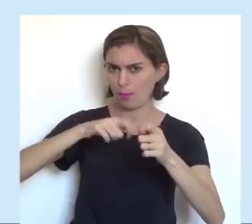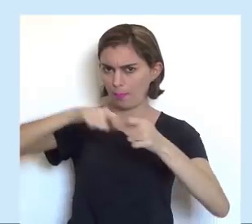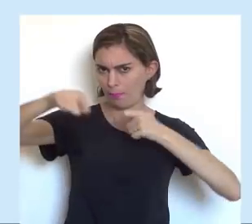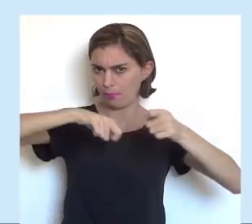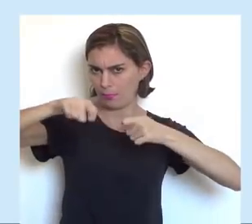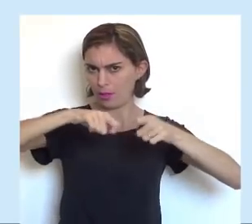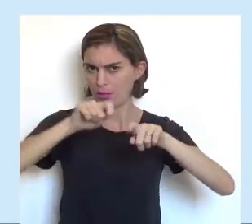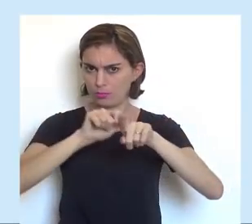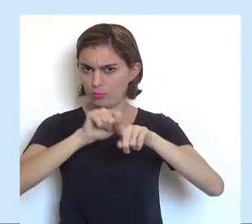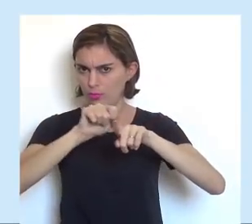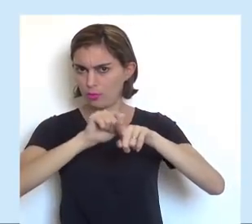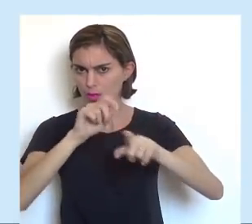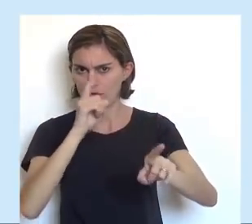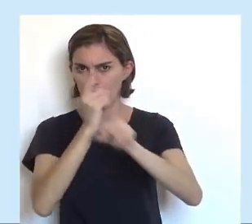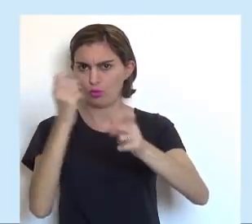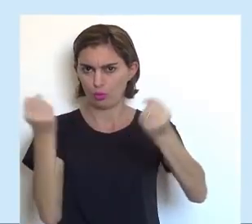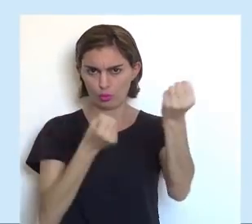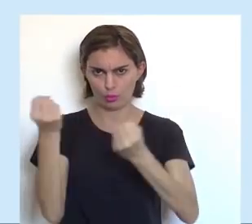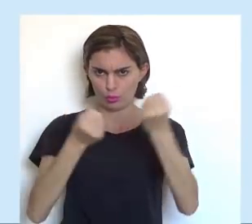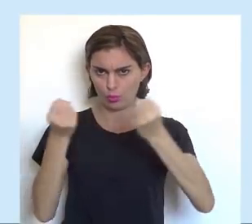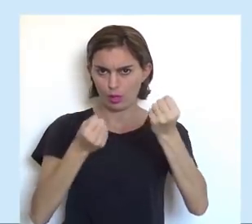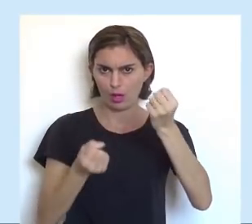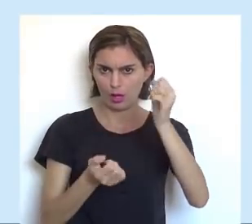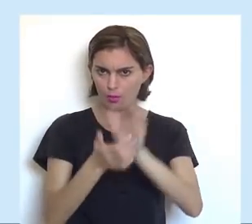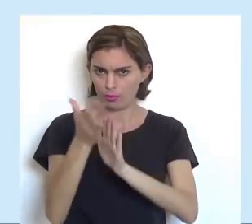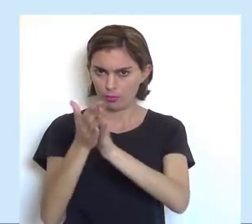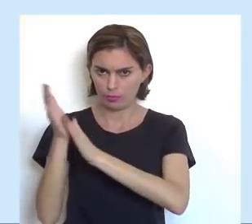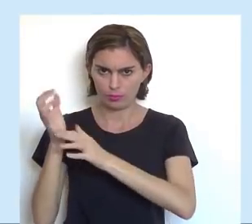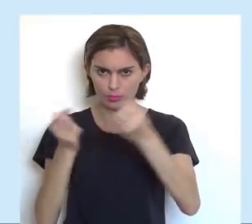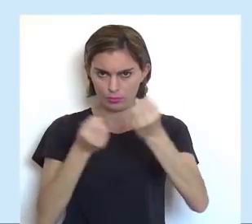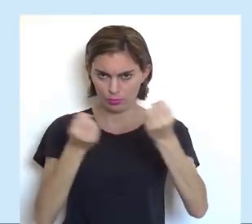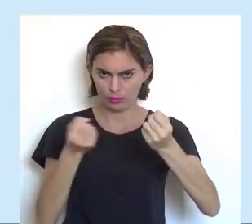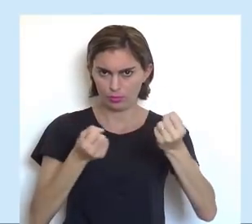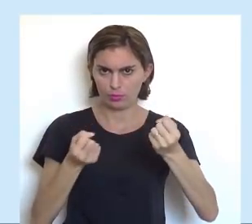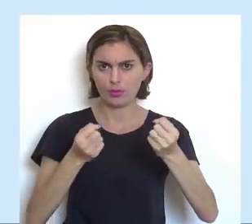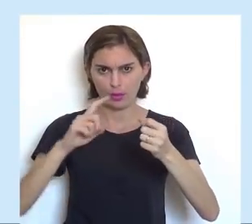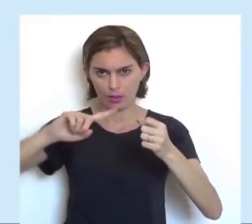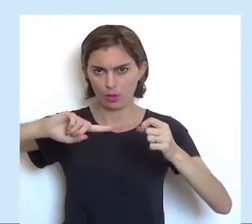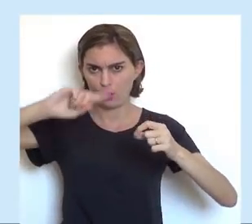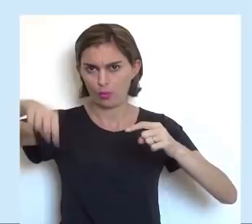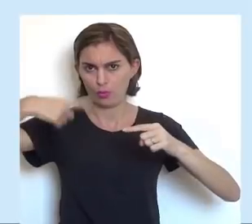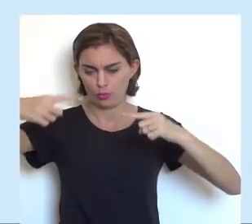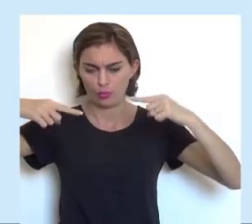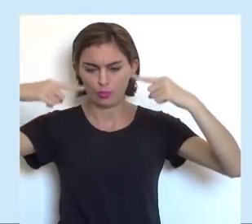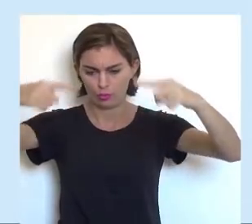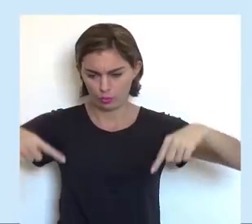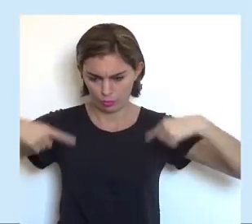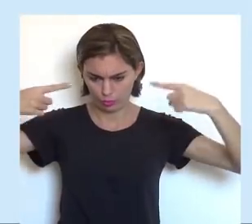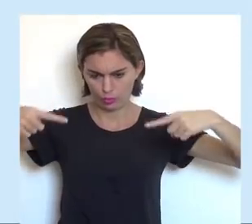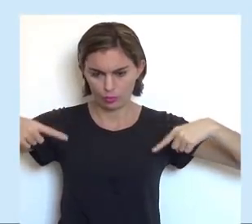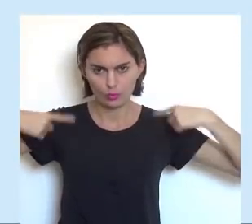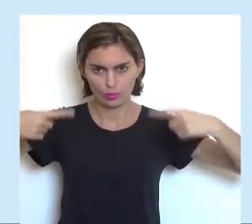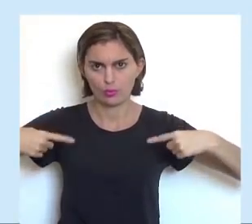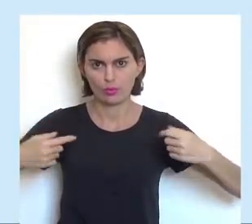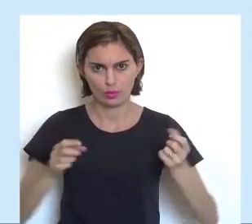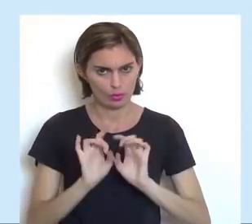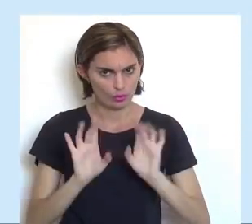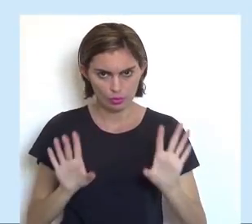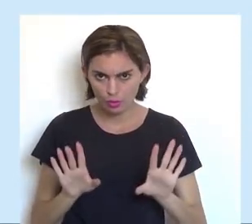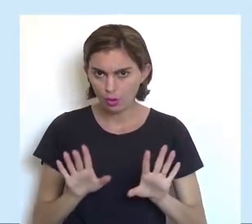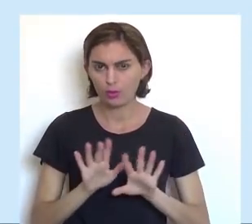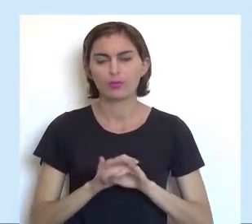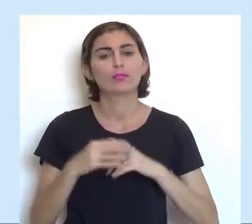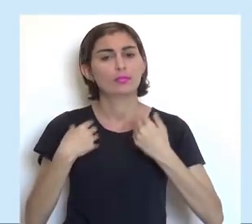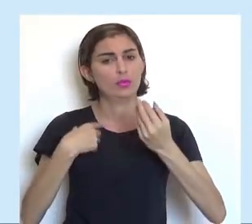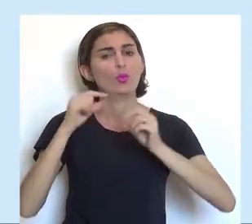plástico, borracha que se encontra no carro para poder se locomover? Aí lá aquele atrito da carroça junto com o chão? O que